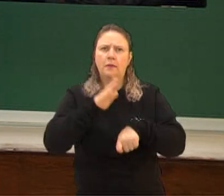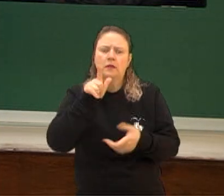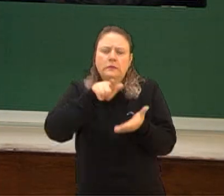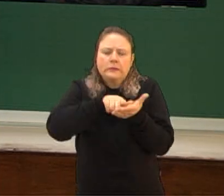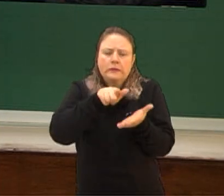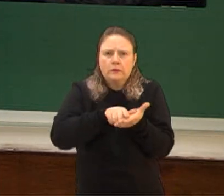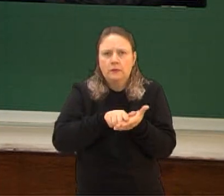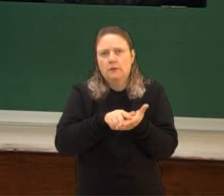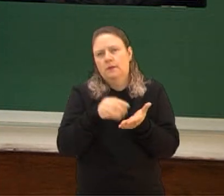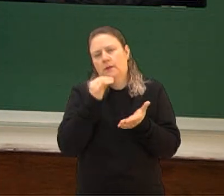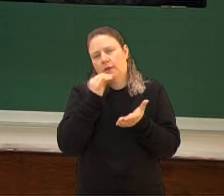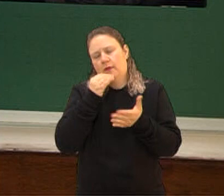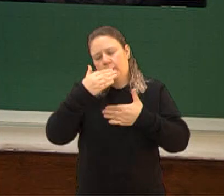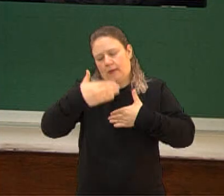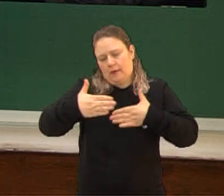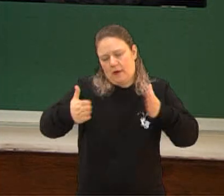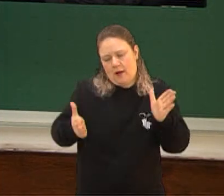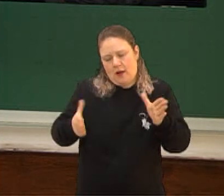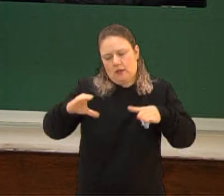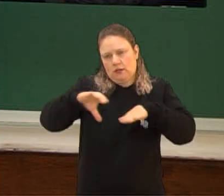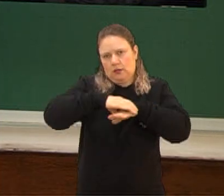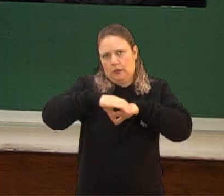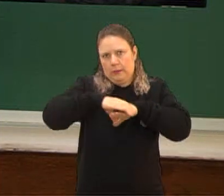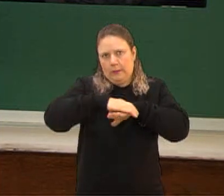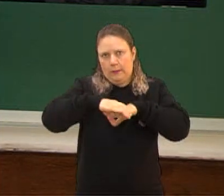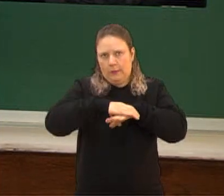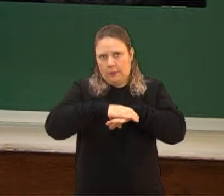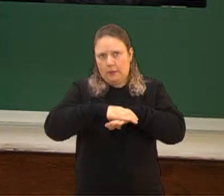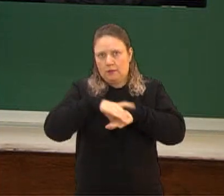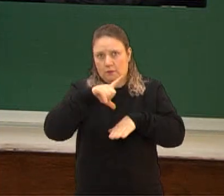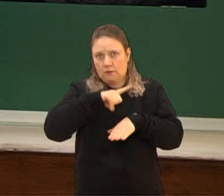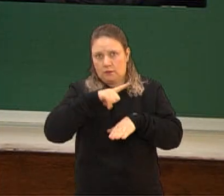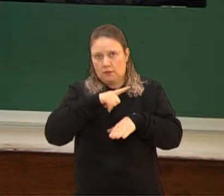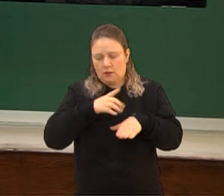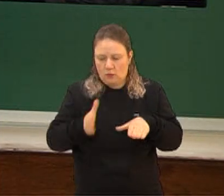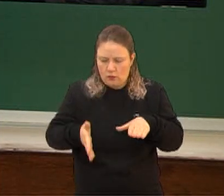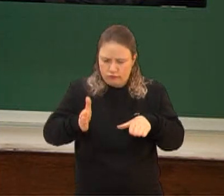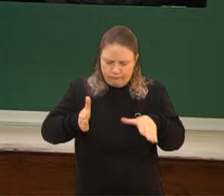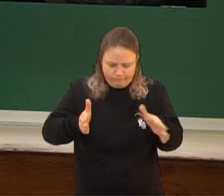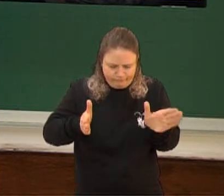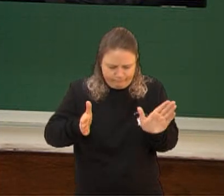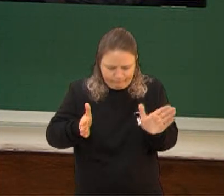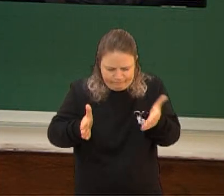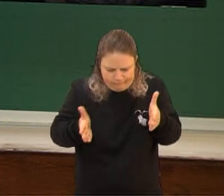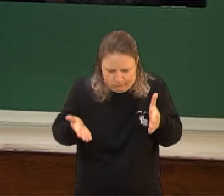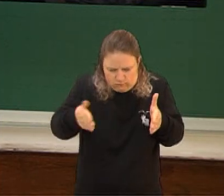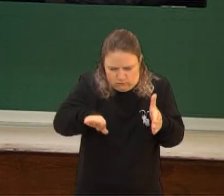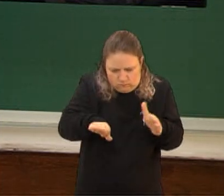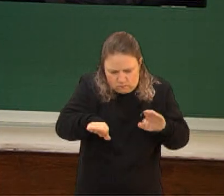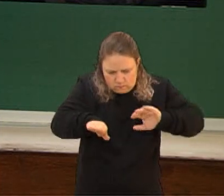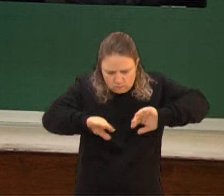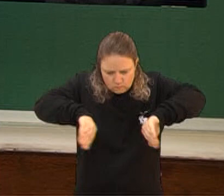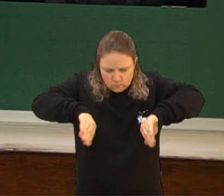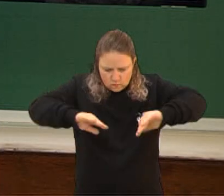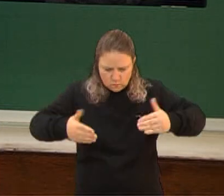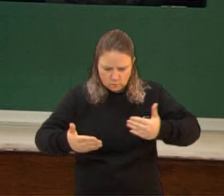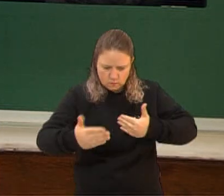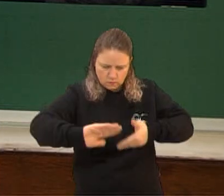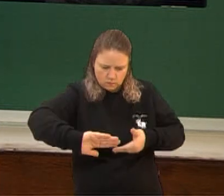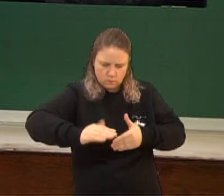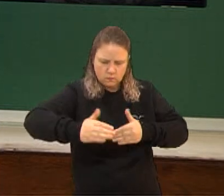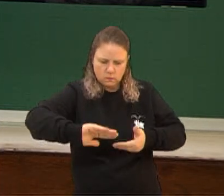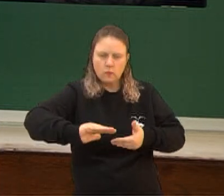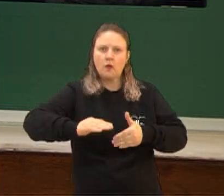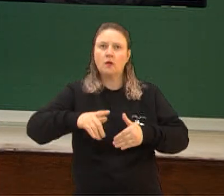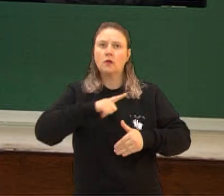caixa de sapato, ou já teve acesso à caixa de sapato. Na verdade, todas elas têm dobras a mais, né, para poder construir. Então, por mais que a gente faça